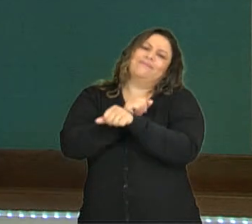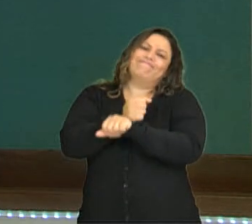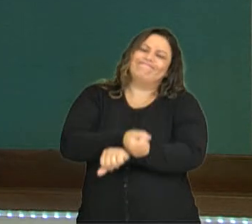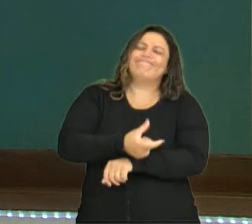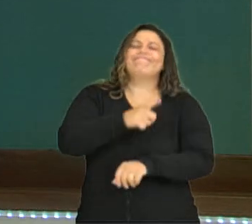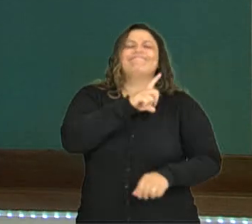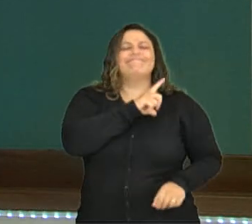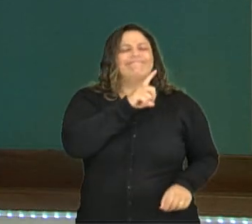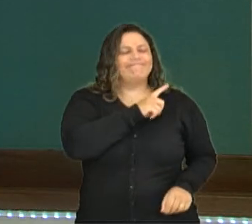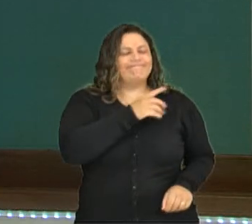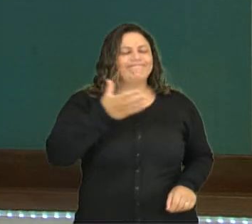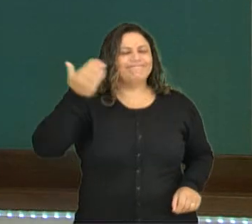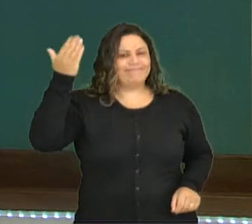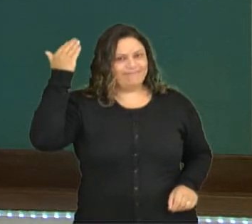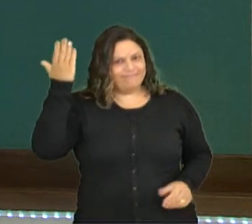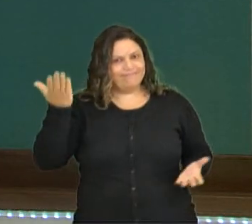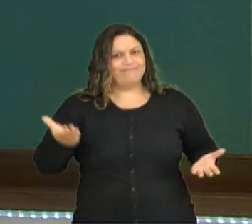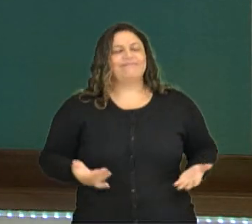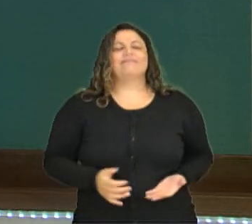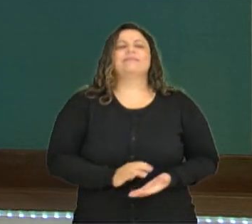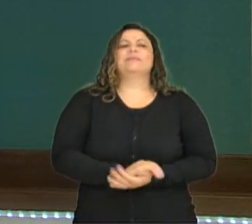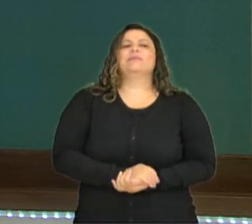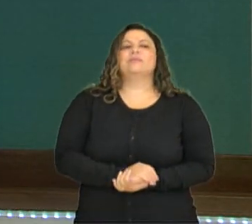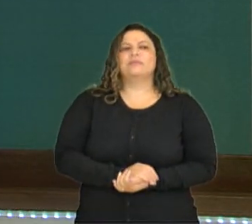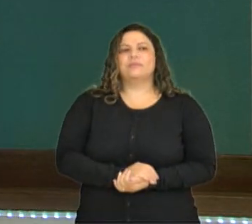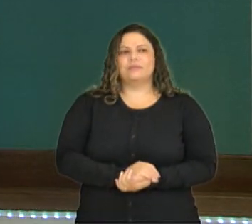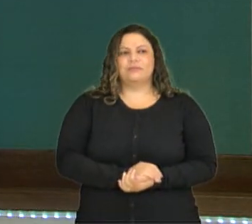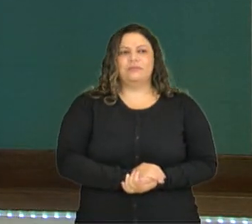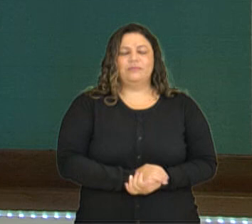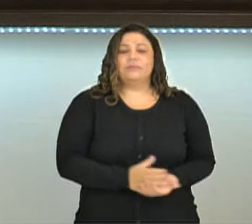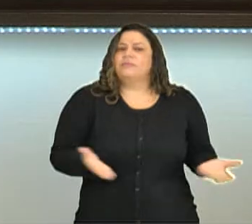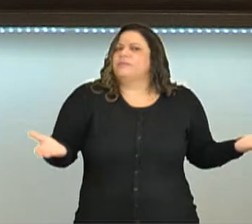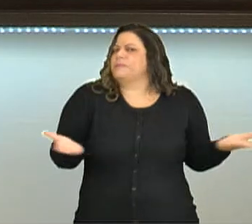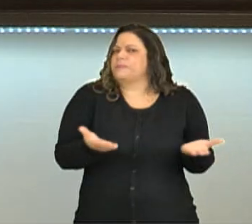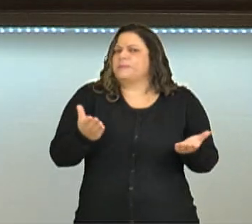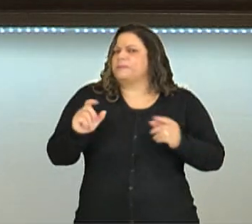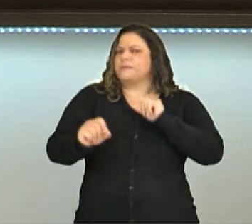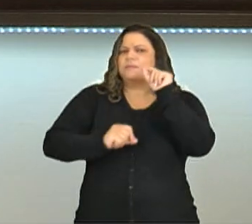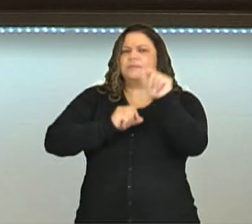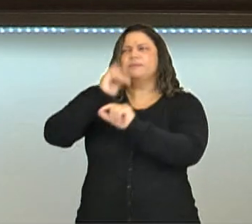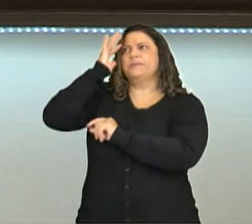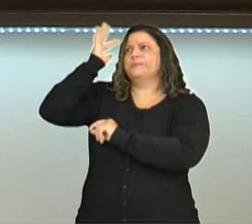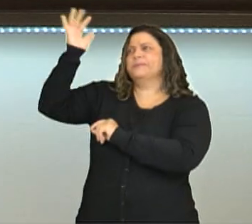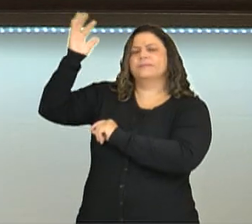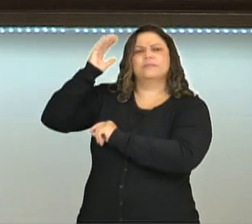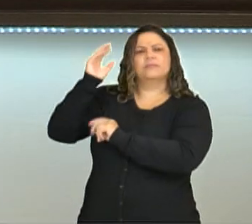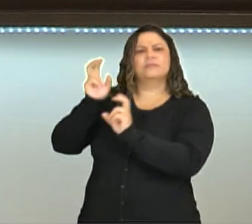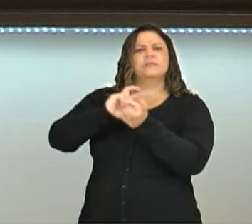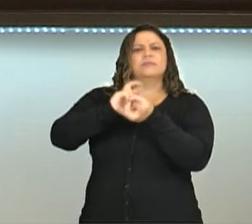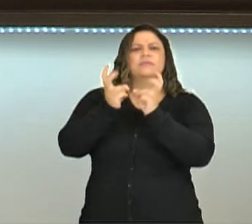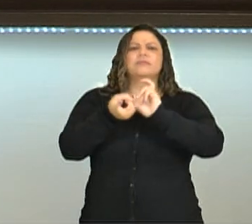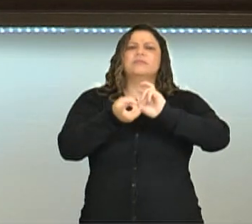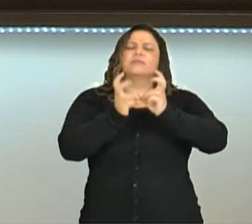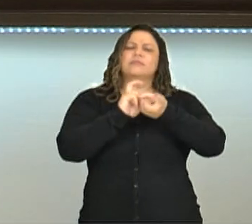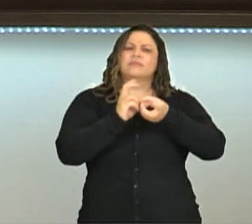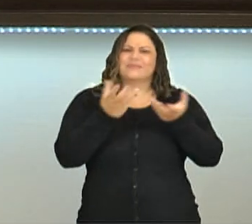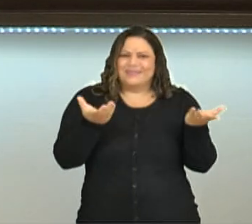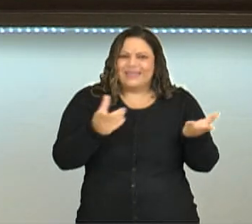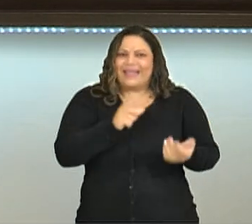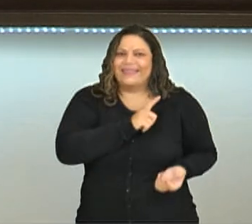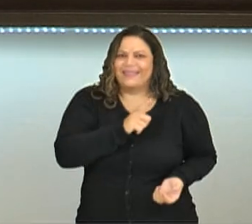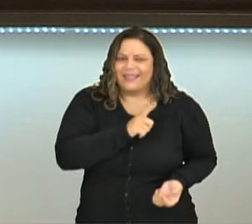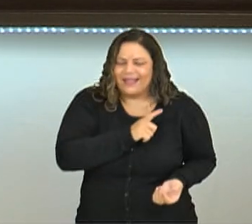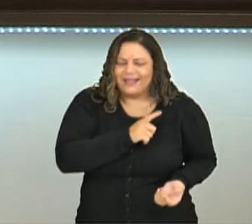tinham antigamente. Tá? Desculpe. E sobre a filosofia da capoeira? Vamos ver se tem